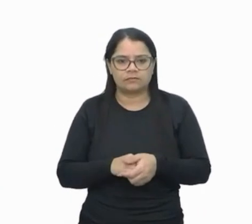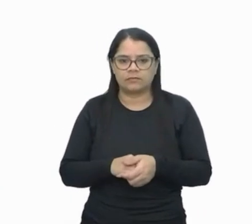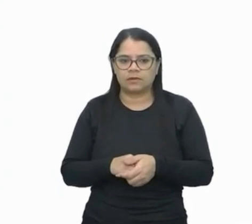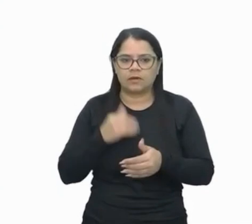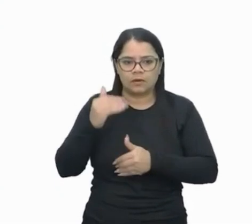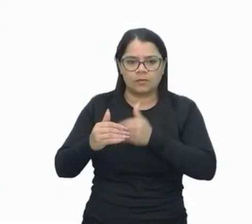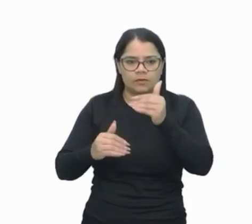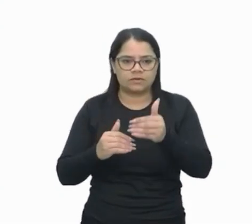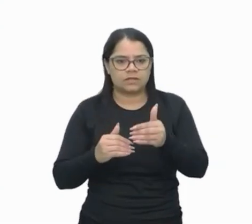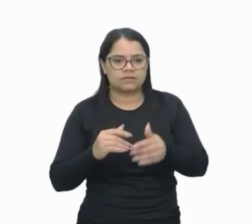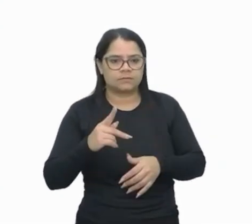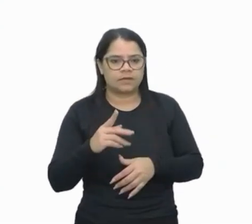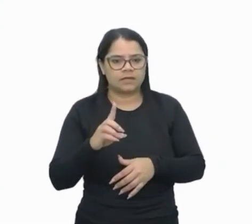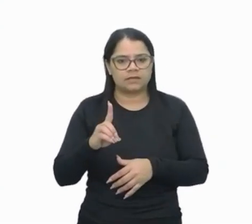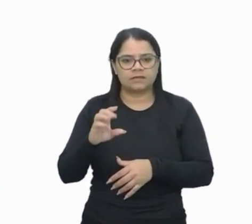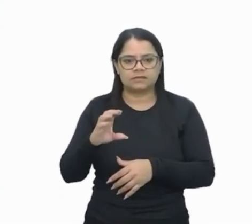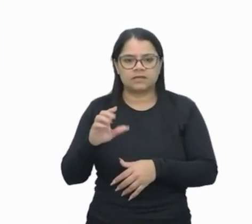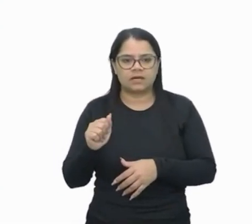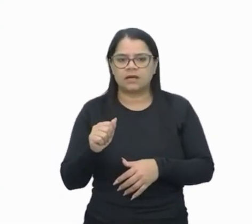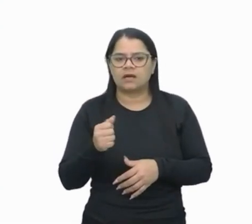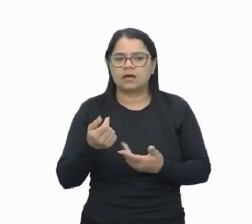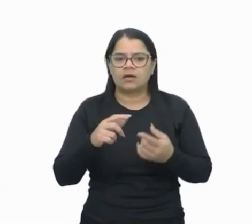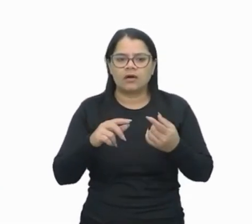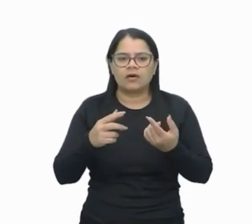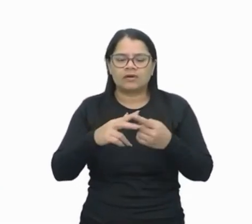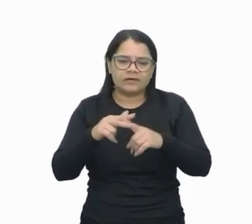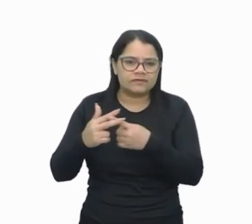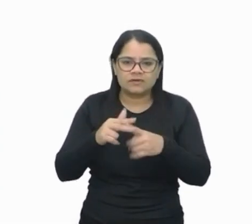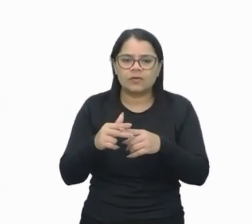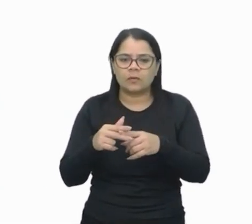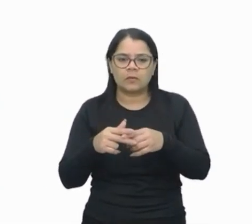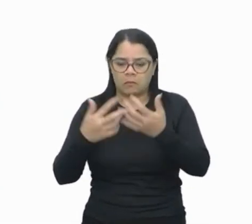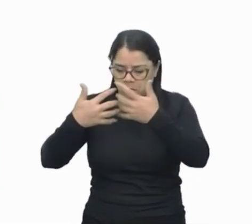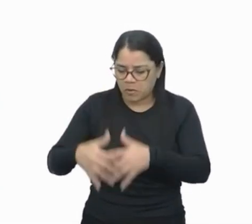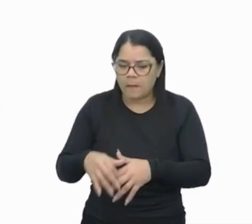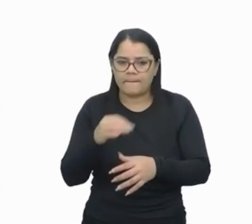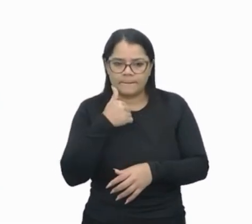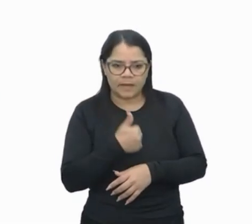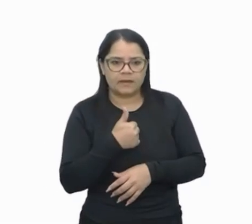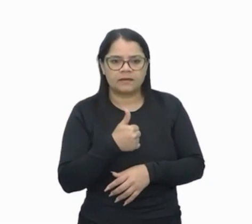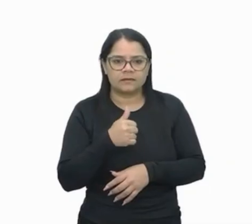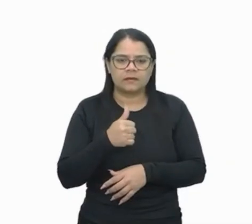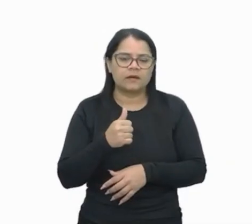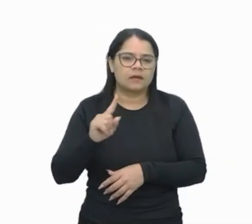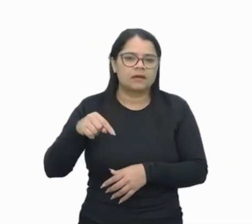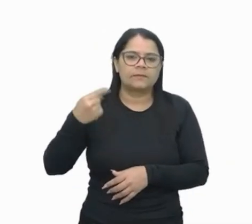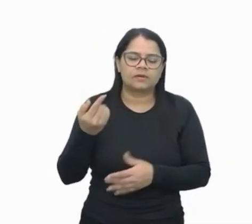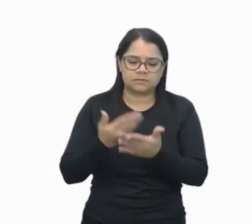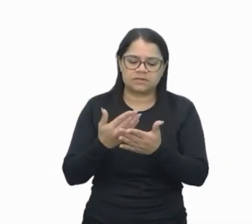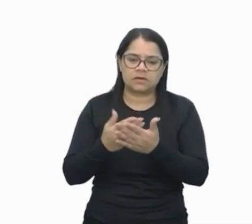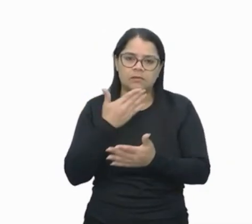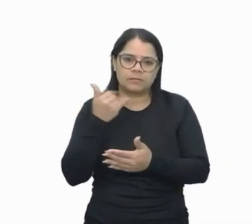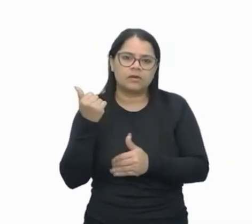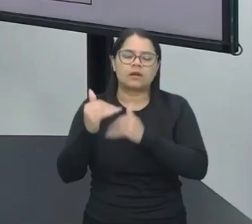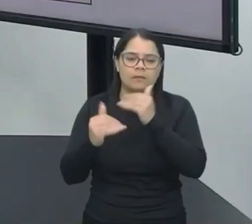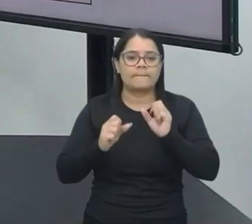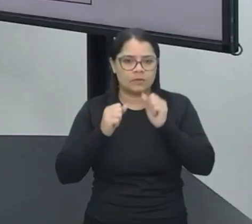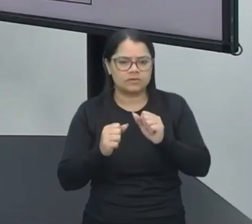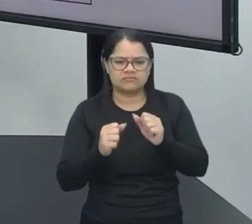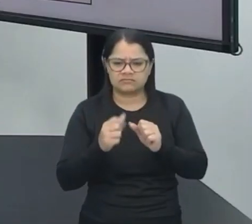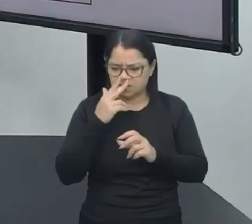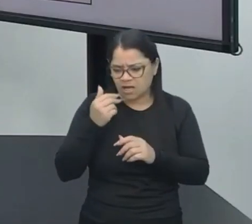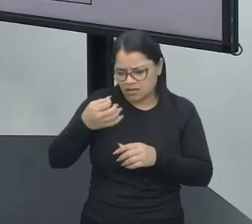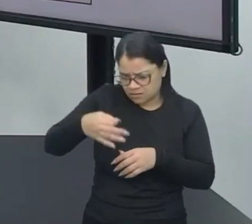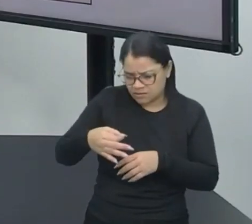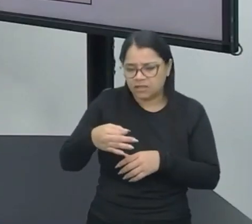no processo do PDCA, o que funcionou bem e o que pode ser melhorado para as próximas aulas. Será que tudo que você fez desse jeito deu